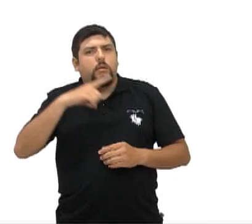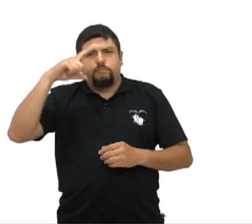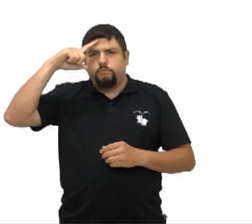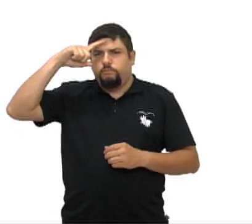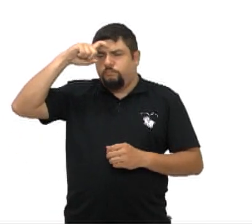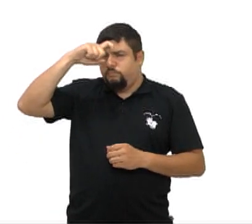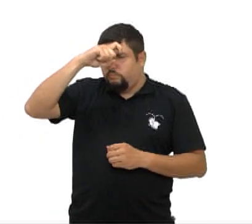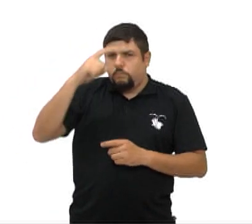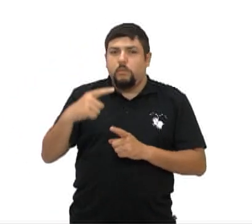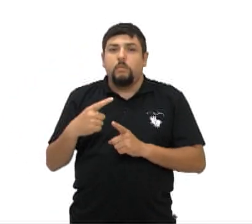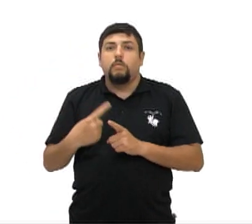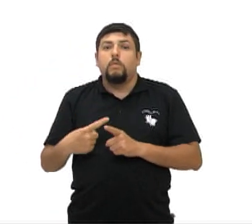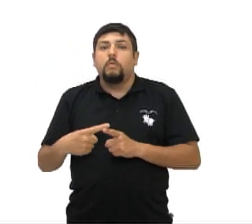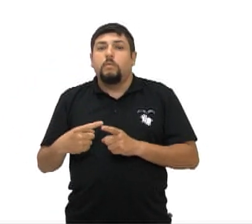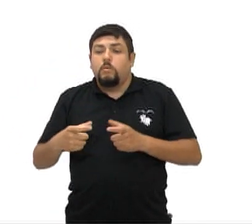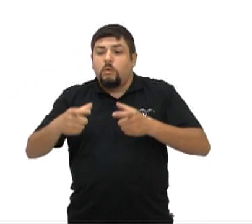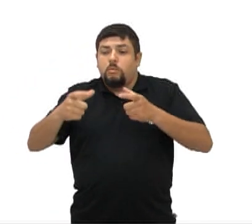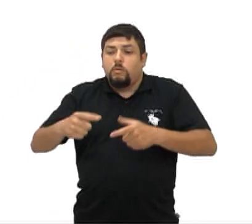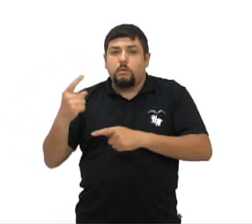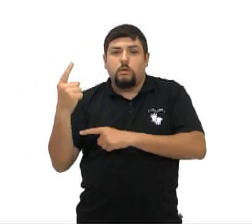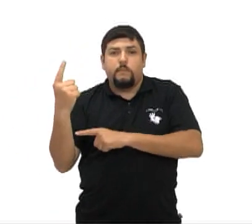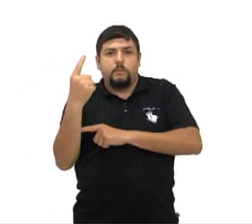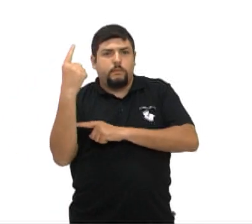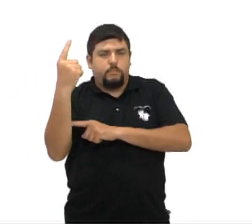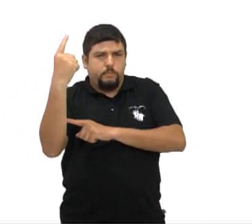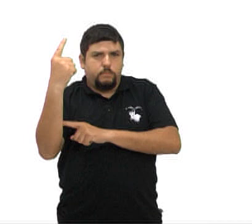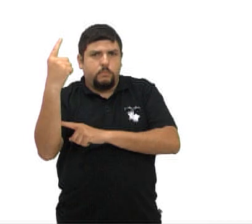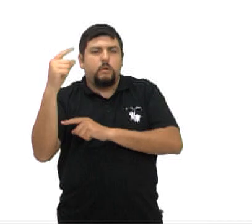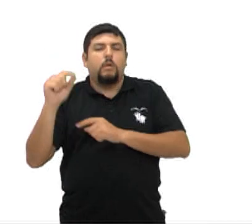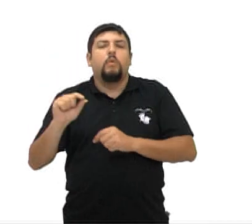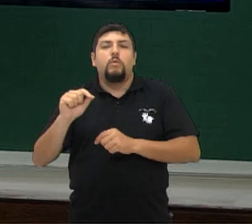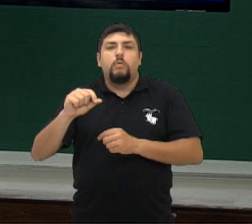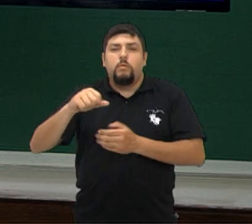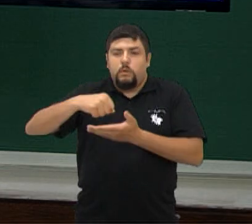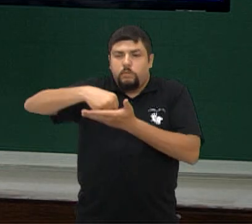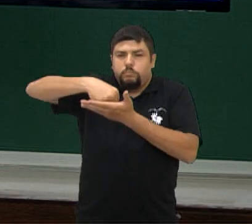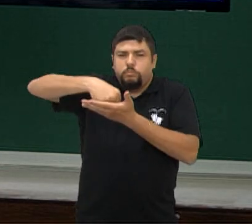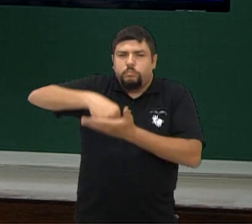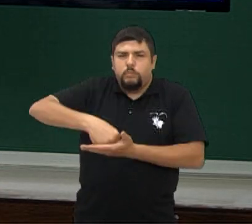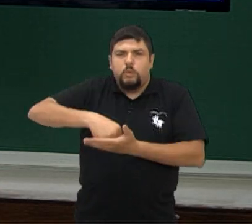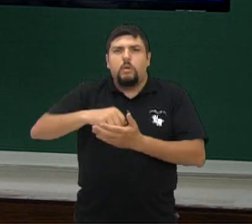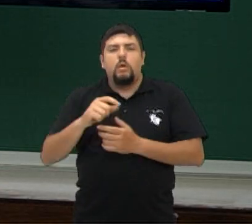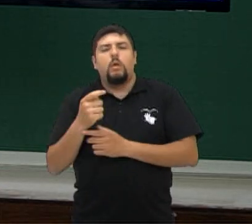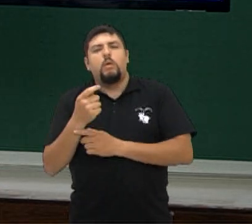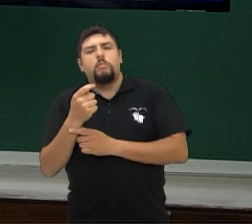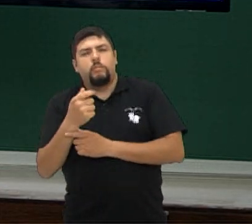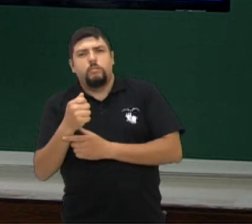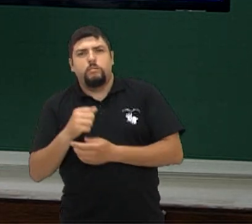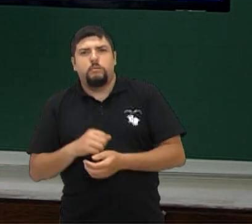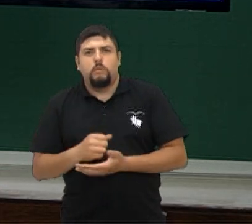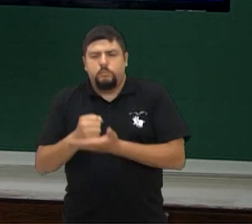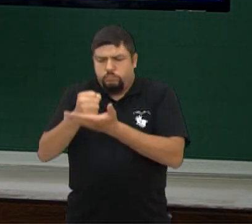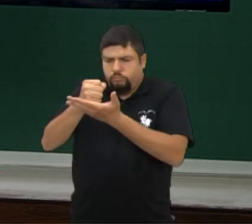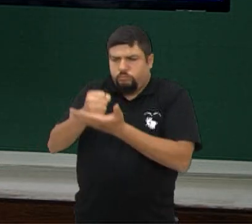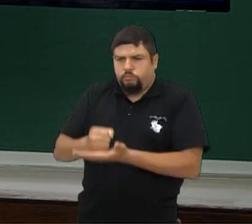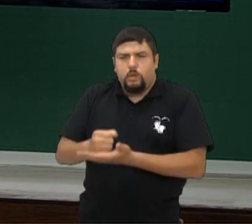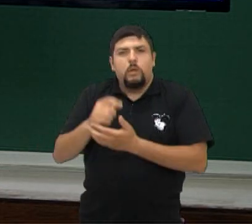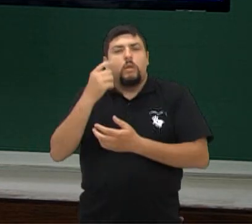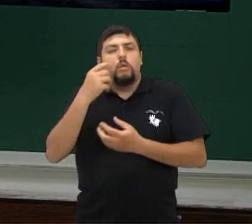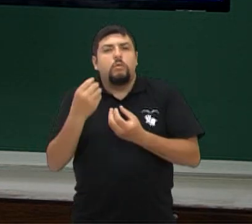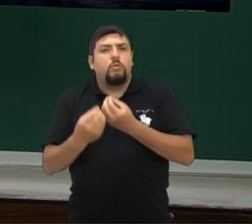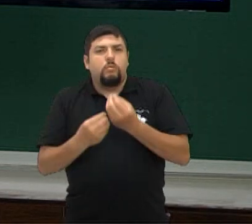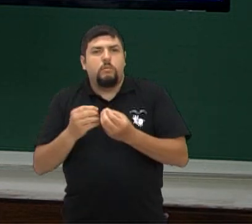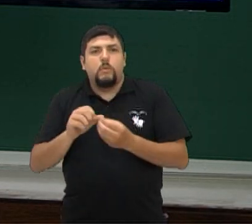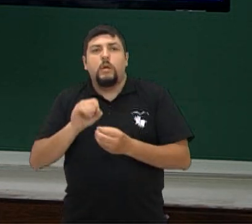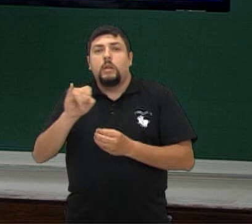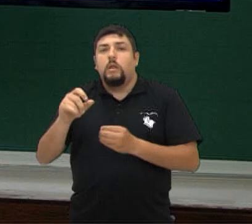em lugares de altitude como a Bolívia, eu tenho uma menor pressão atmosférica. O que isso significa? Que em lugares altos,